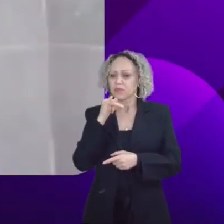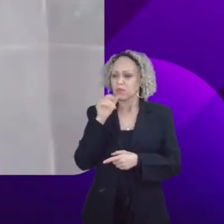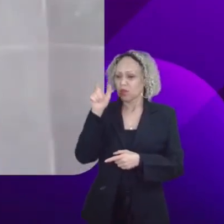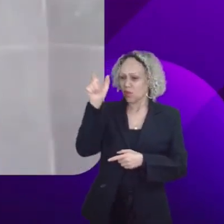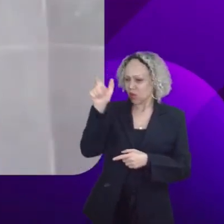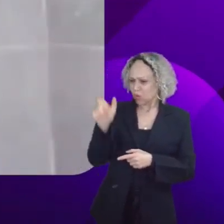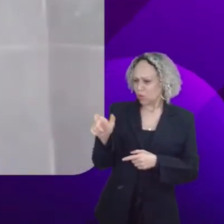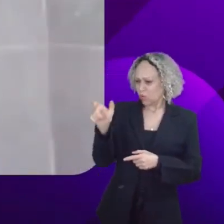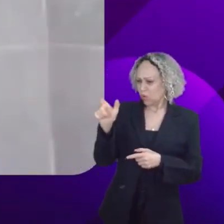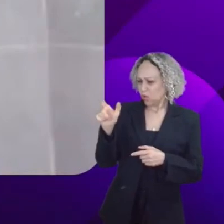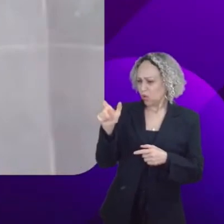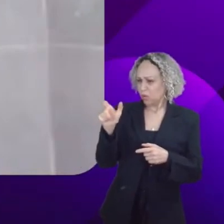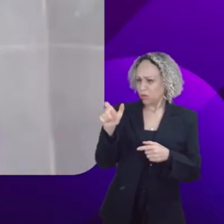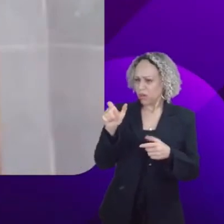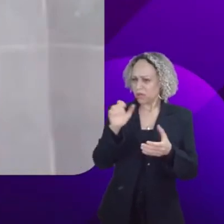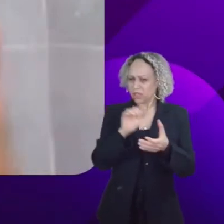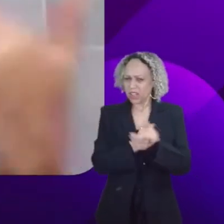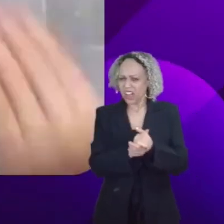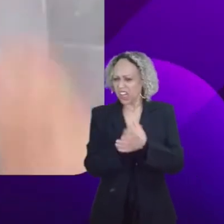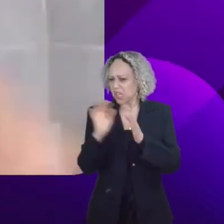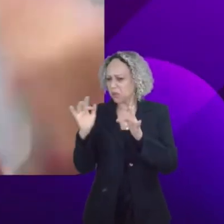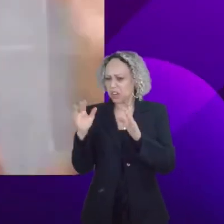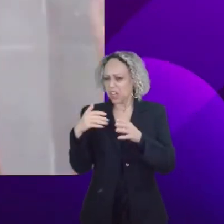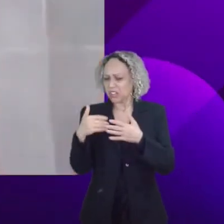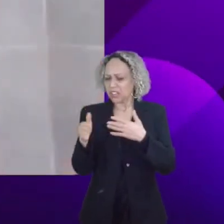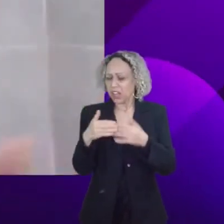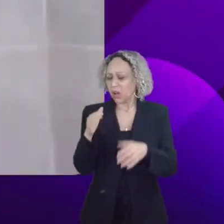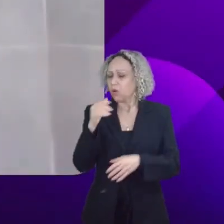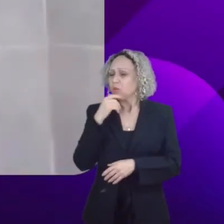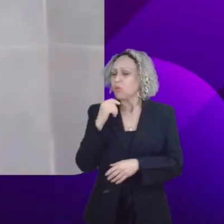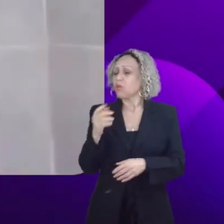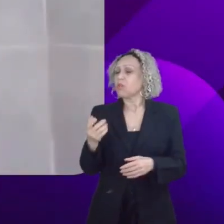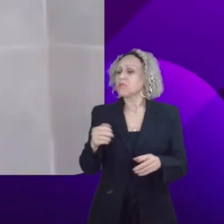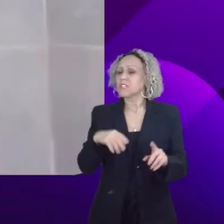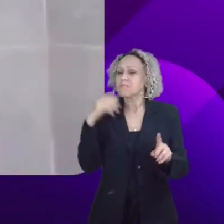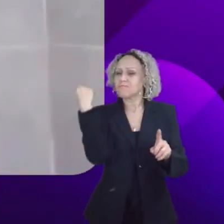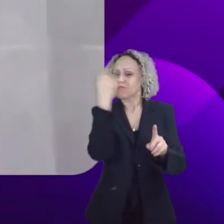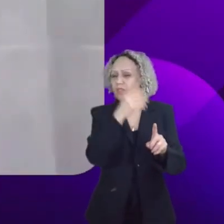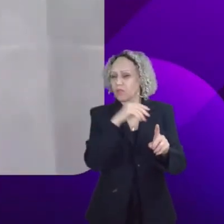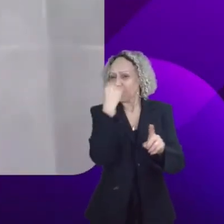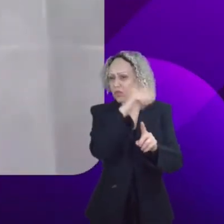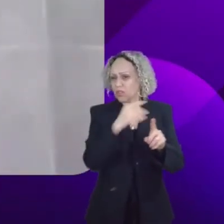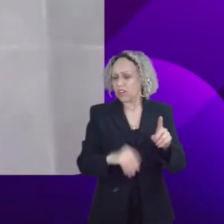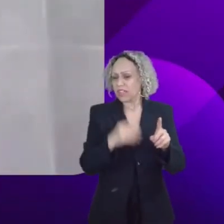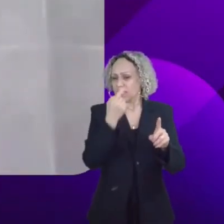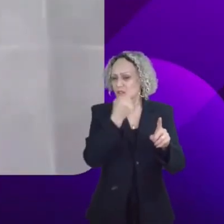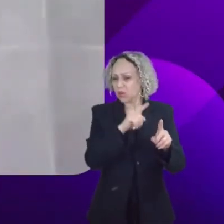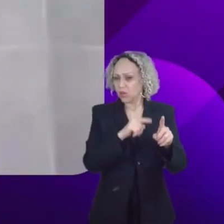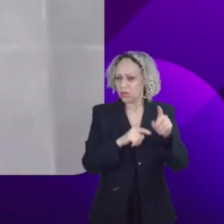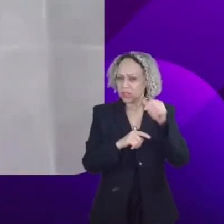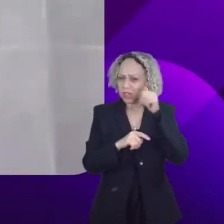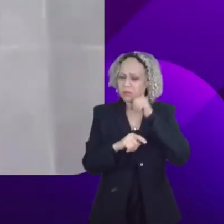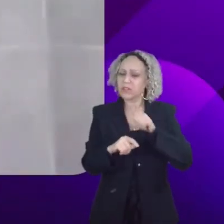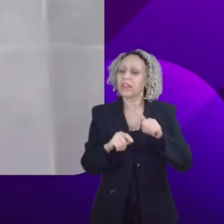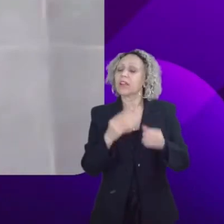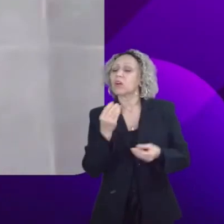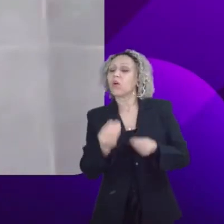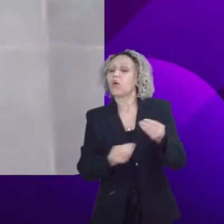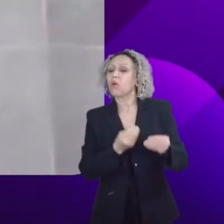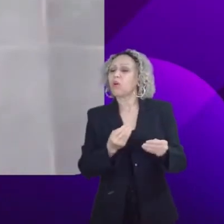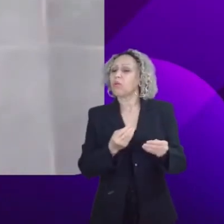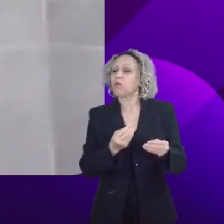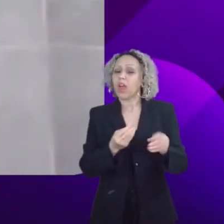companheiro, dificilmente ela vai conseguir sair dessa situação de violência se ela